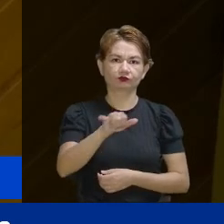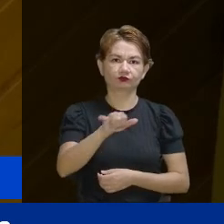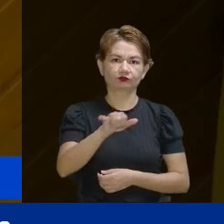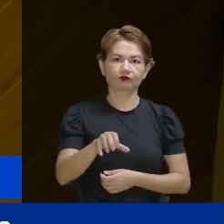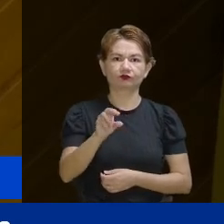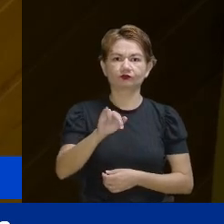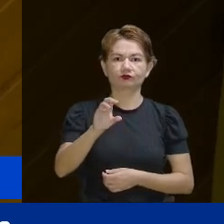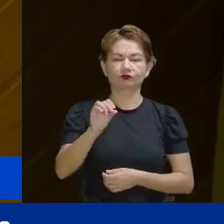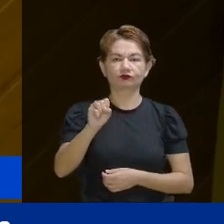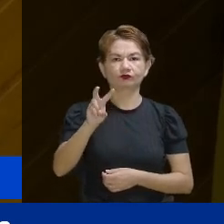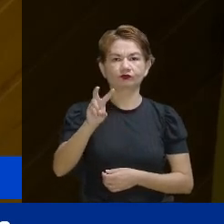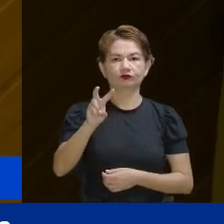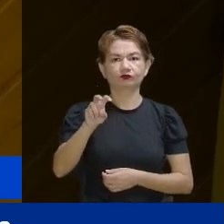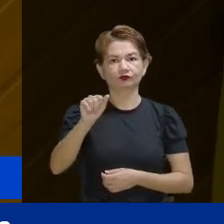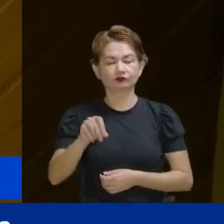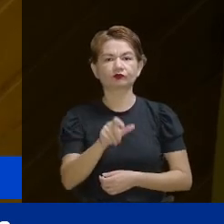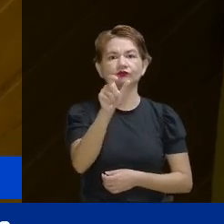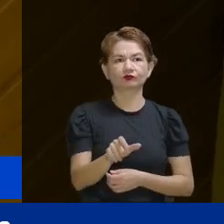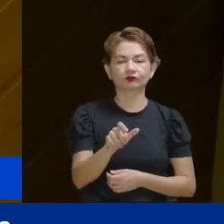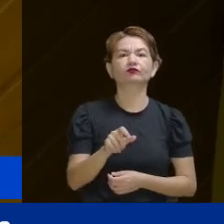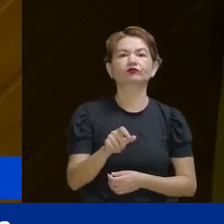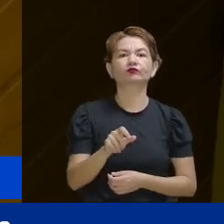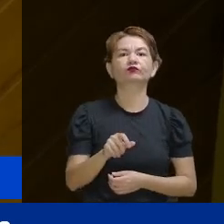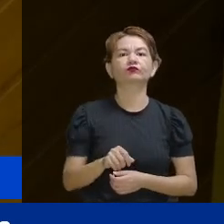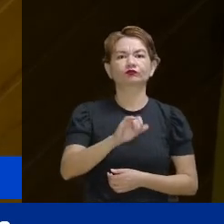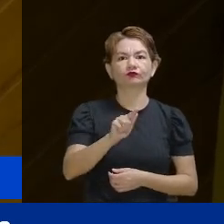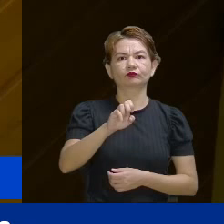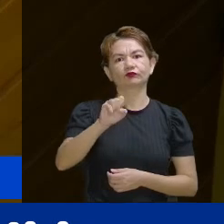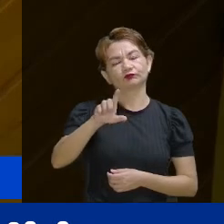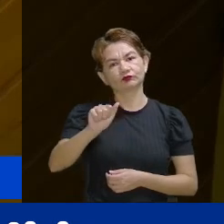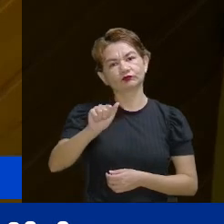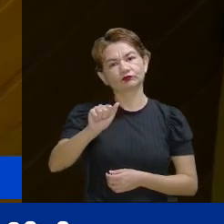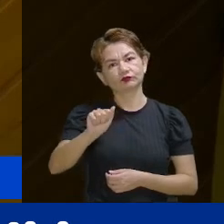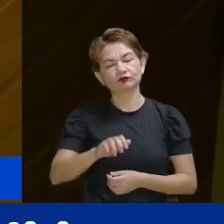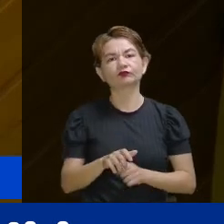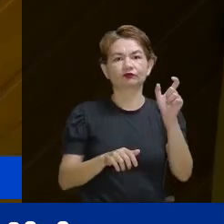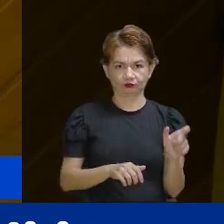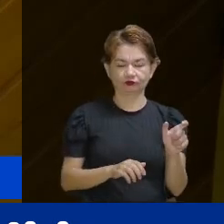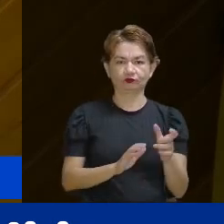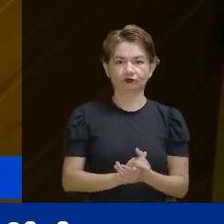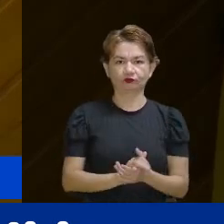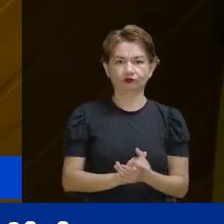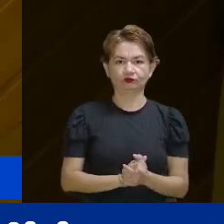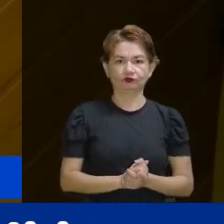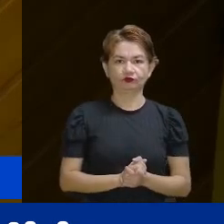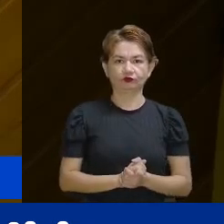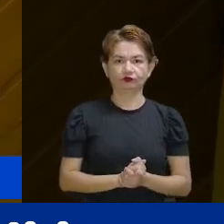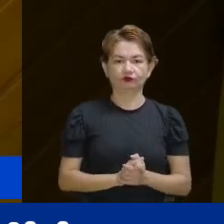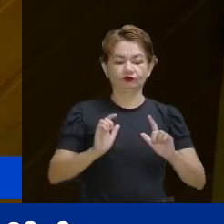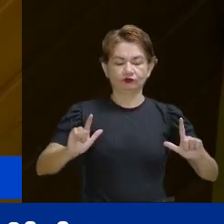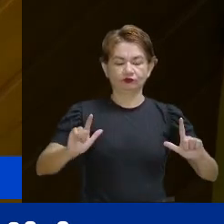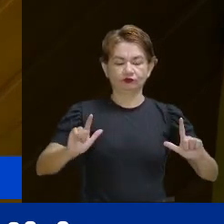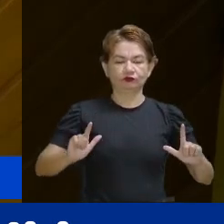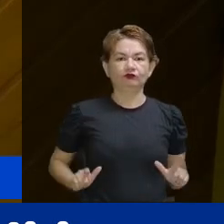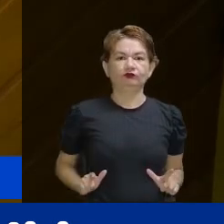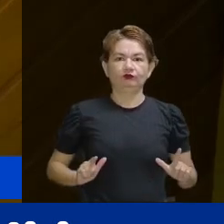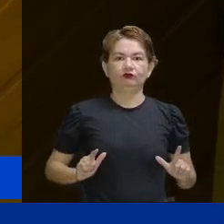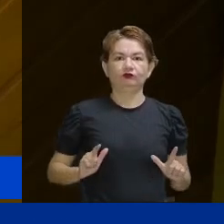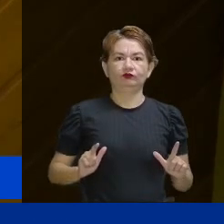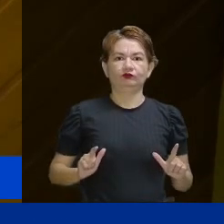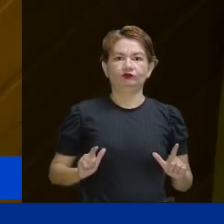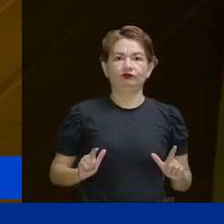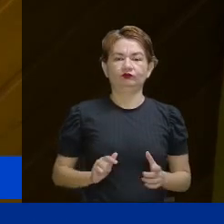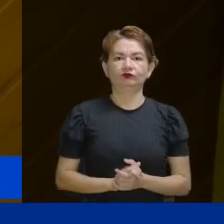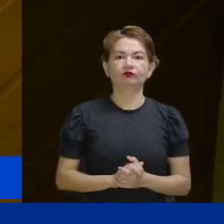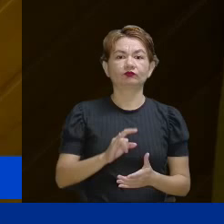Queiroz, Edinaldo Barbosa e Gisélia Castro a sanção de inelegibilidade, cassar o demonstrativo de irregularidade